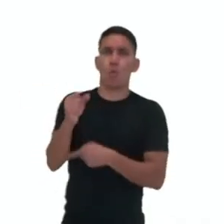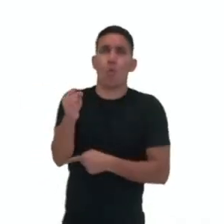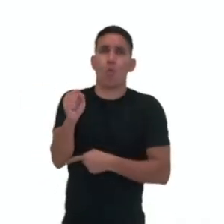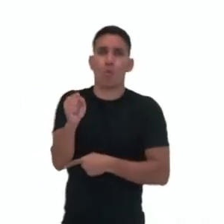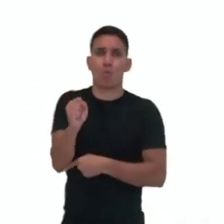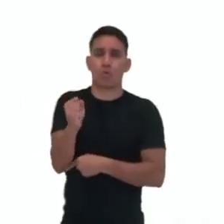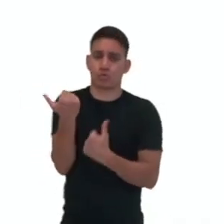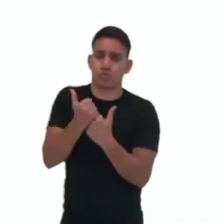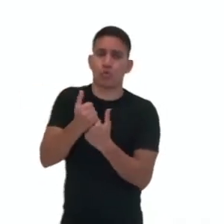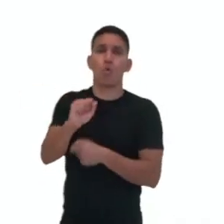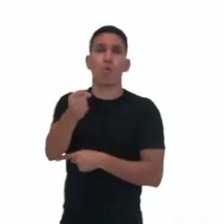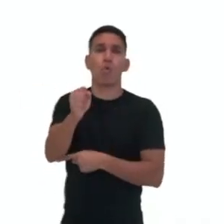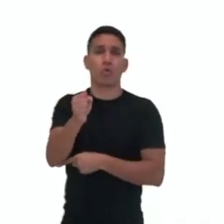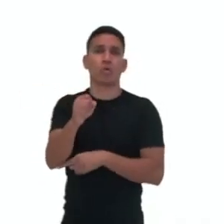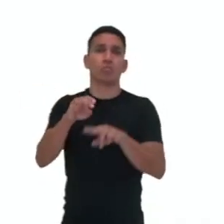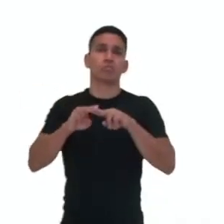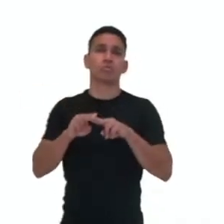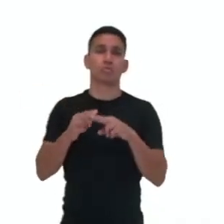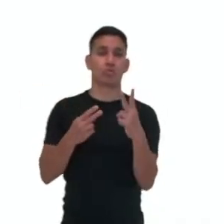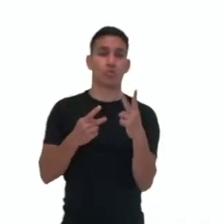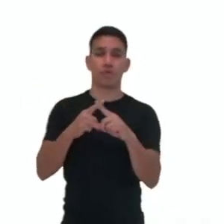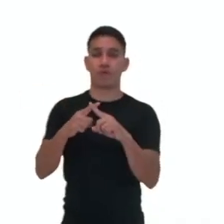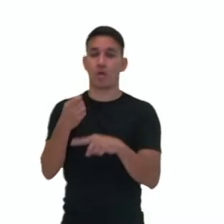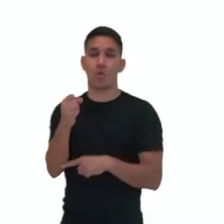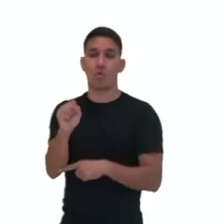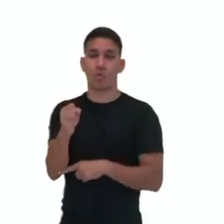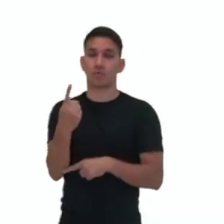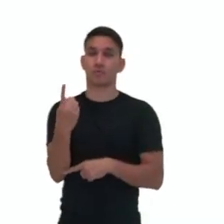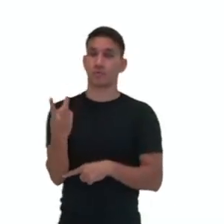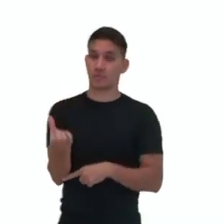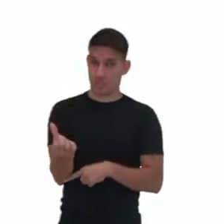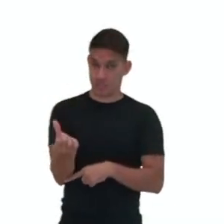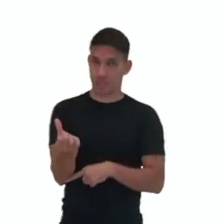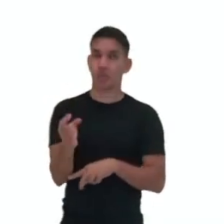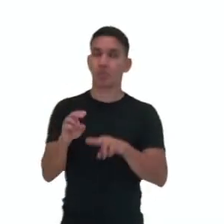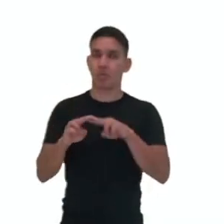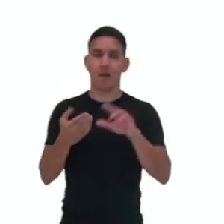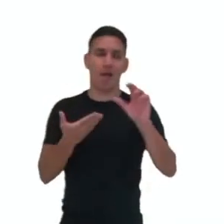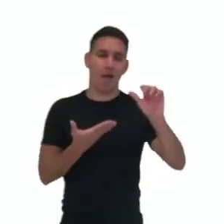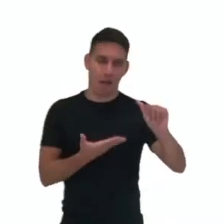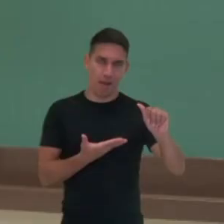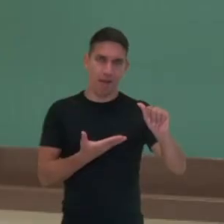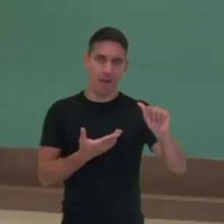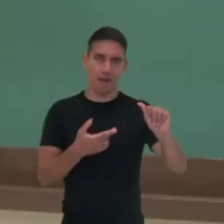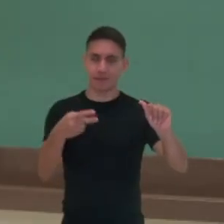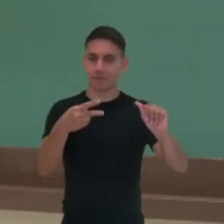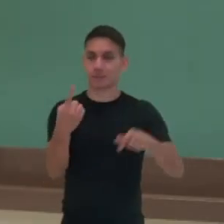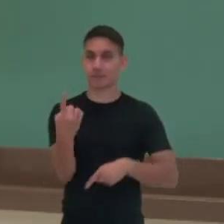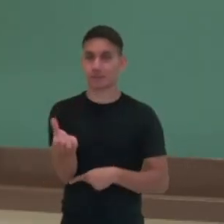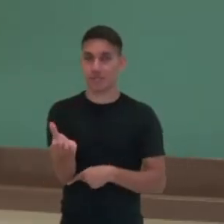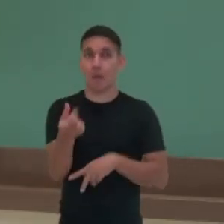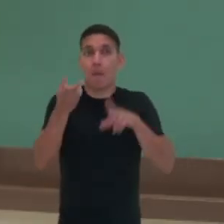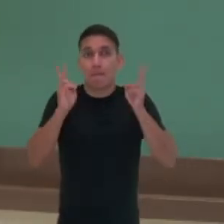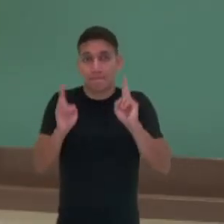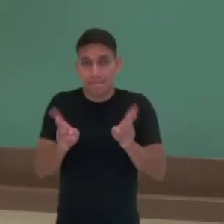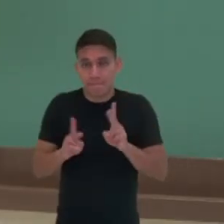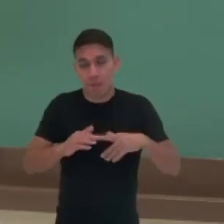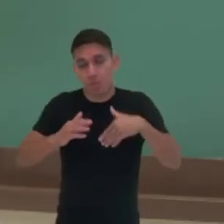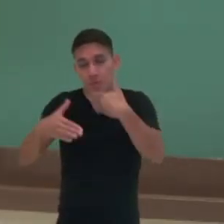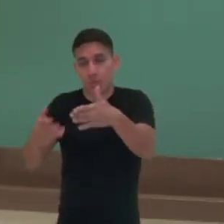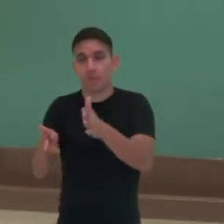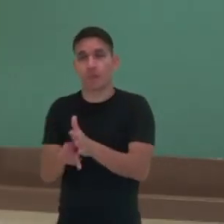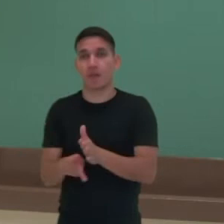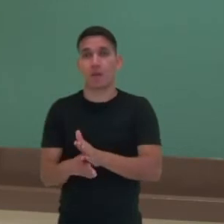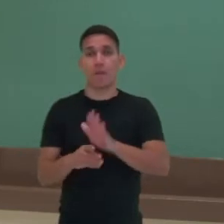x por 8. 2 vezes 8, 16. Então, o nosso A vale 16. Nós vamos fazer o mesmo processo com B